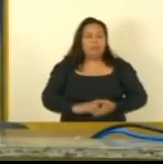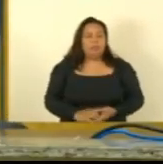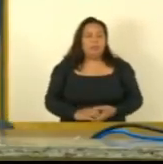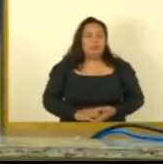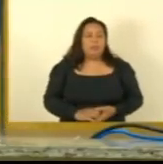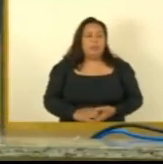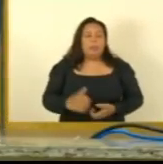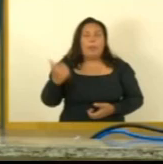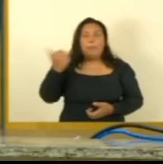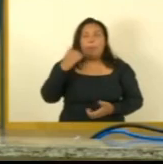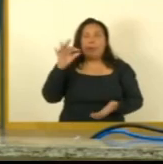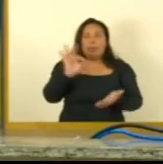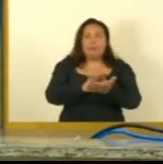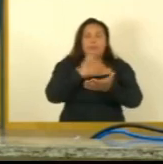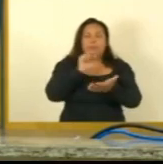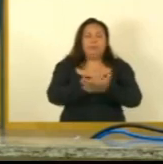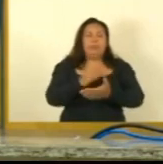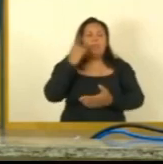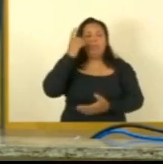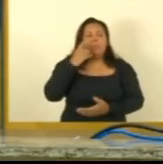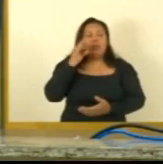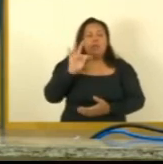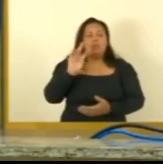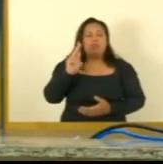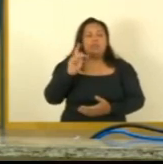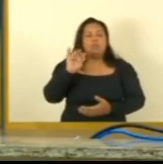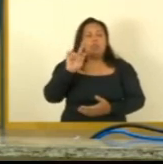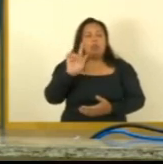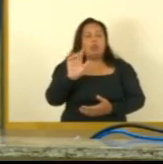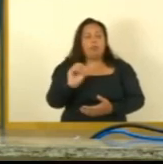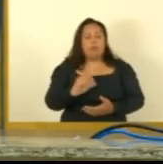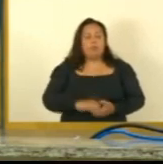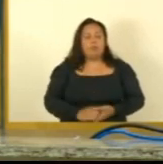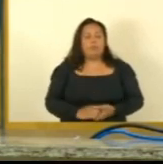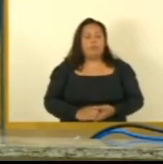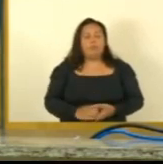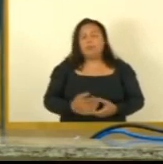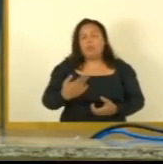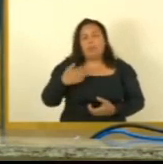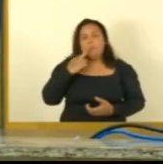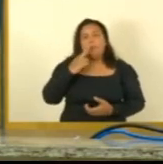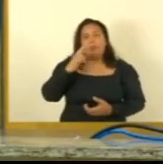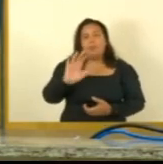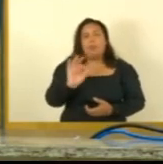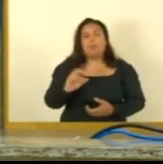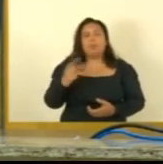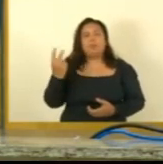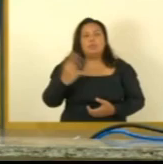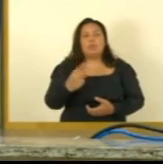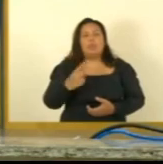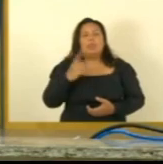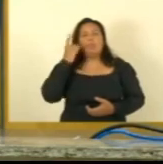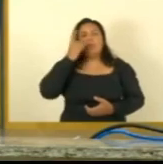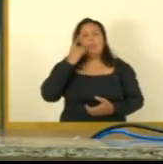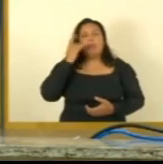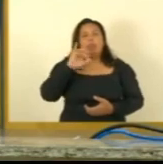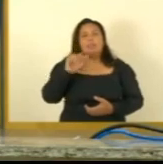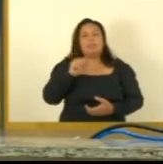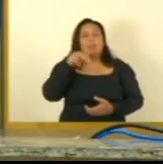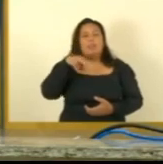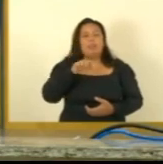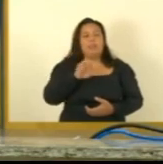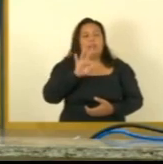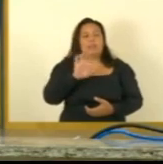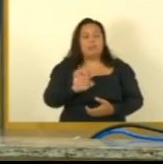Primeiro orador inscrito, deputado Tiago Hoffmann. Não respondendo, segundo orador, deputada Janete de